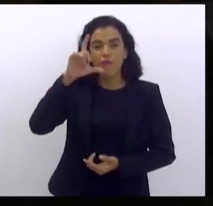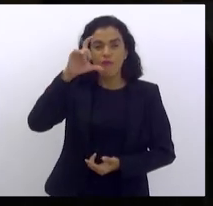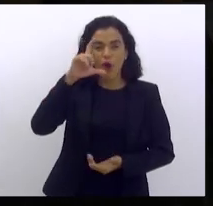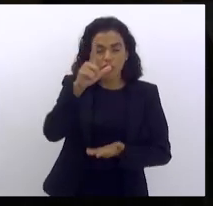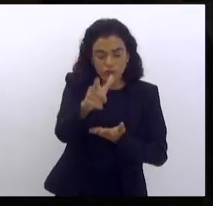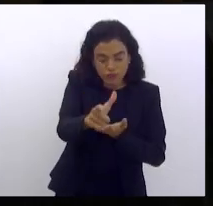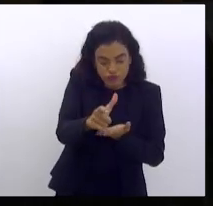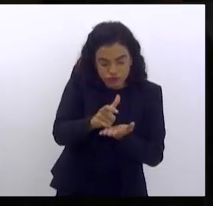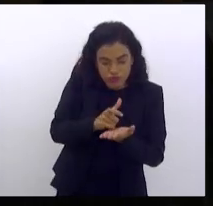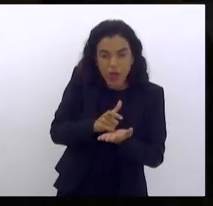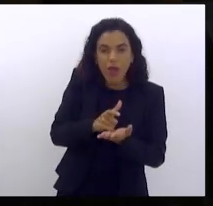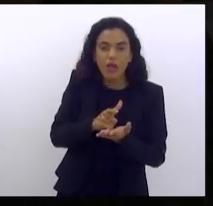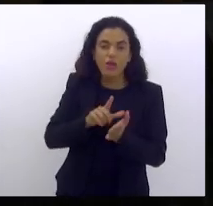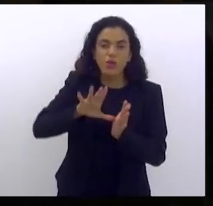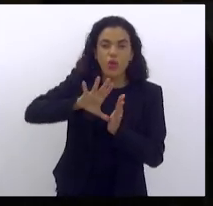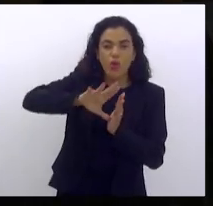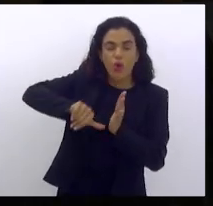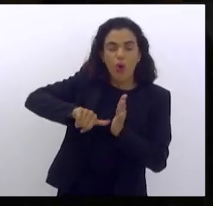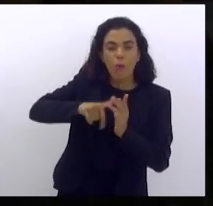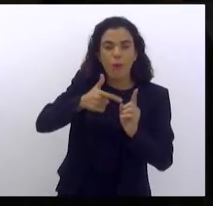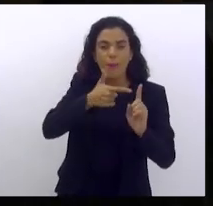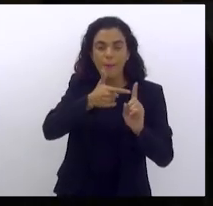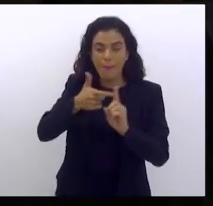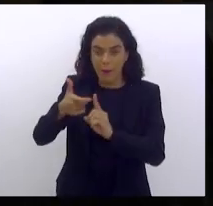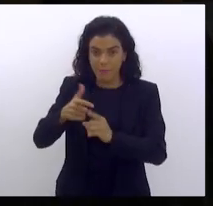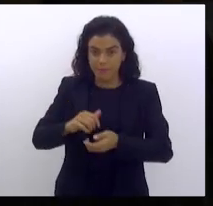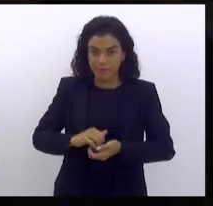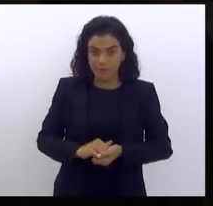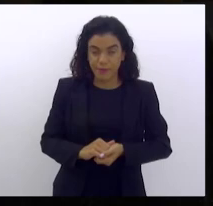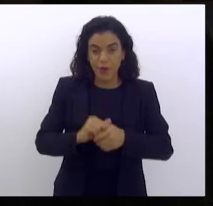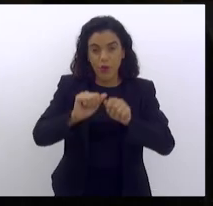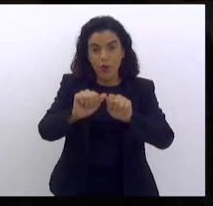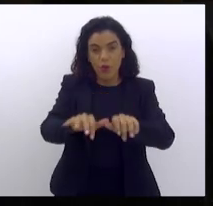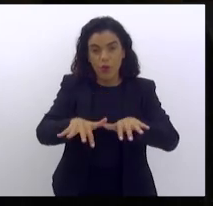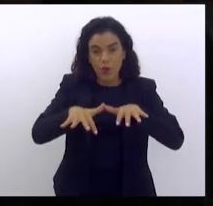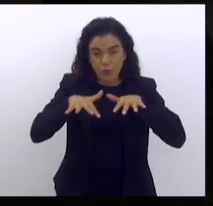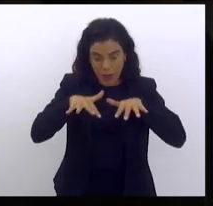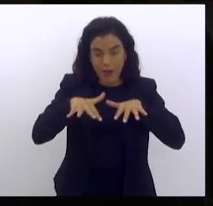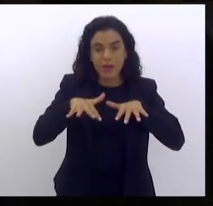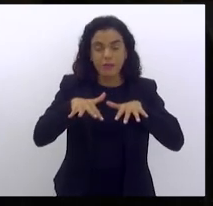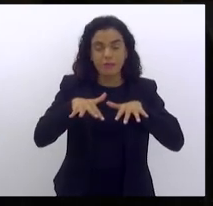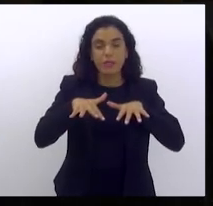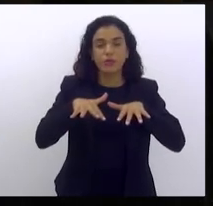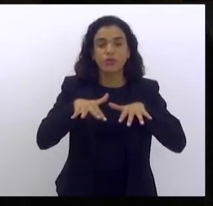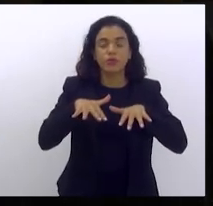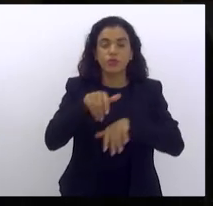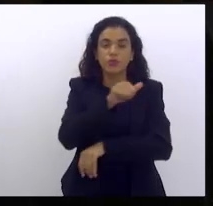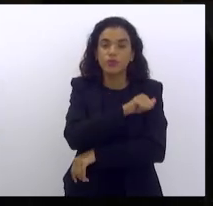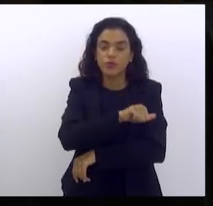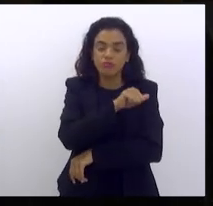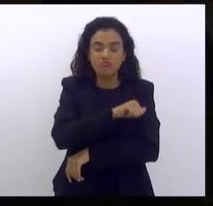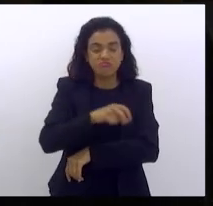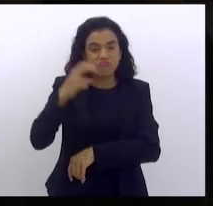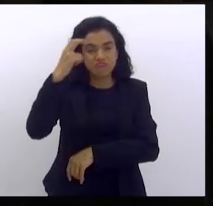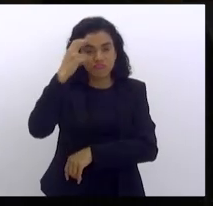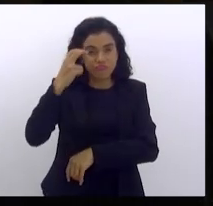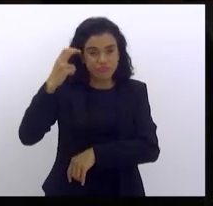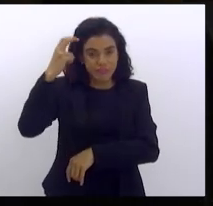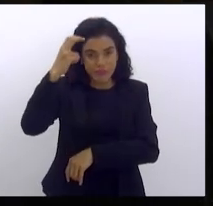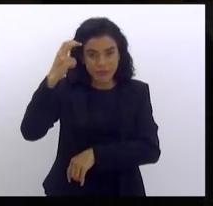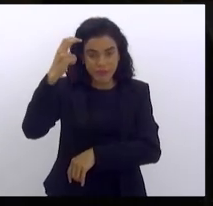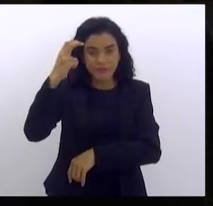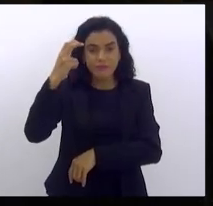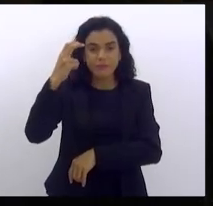fotográfico. E o parlamento fluminense, com sabedoria dessa